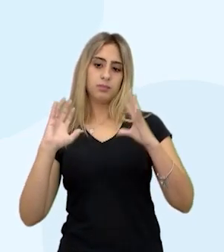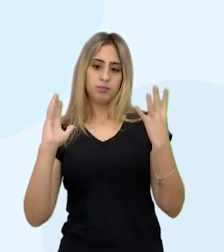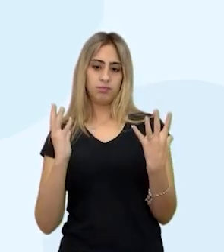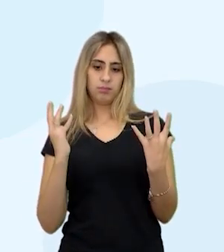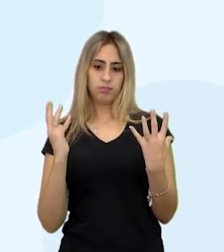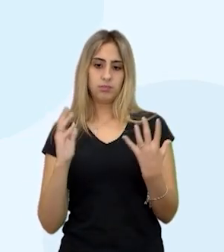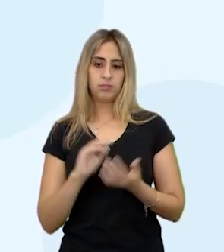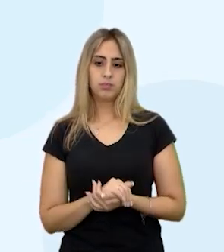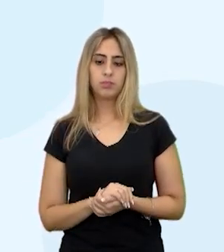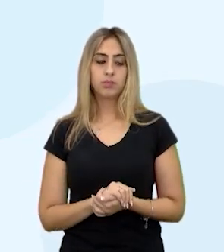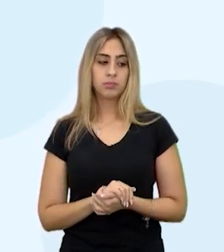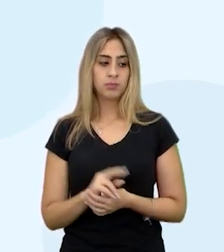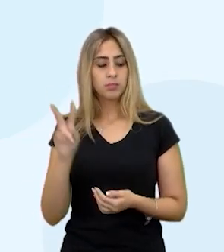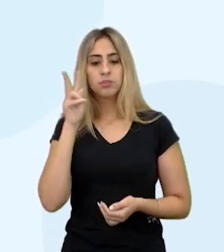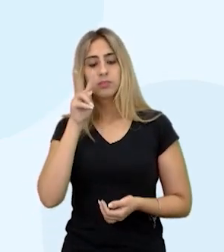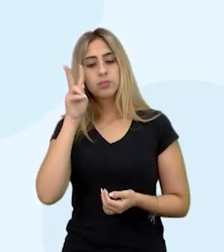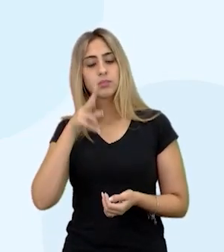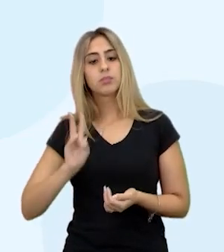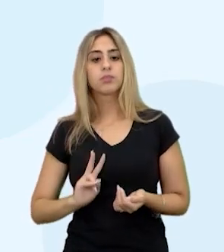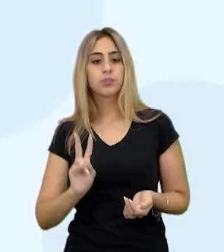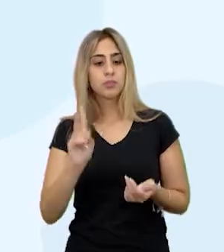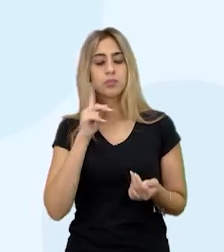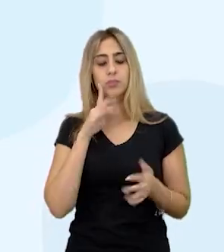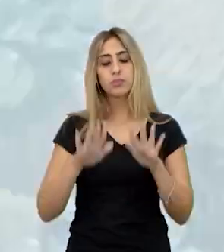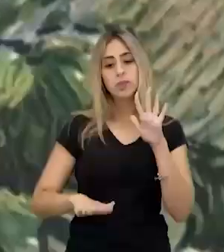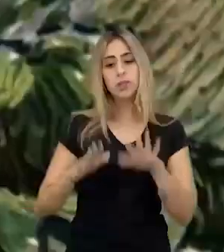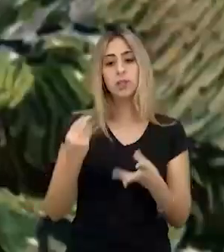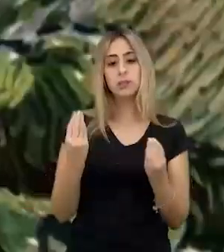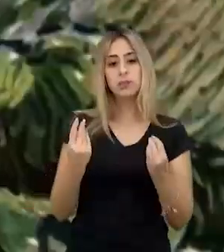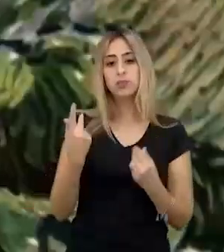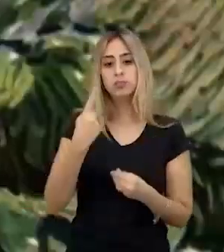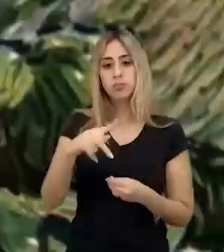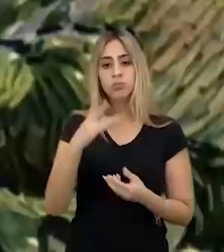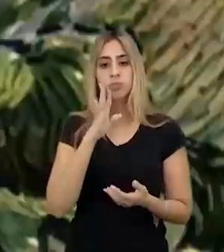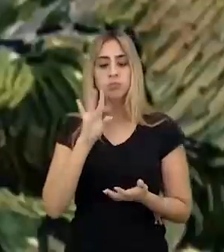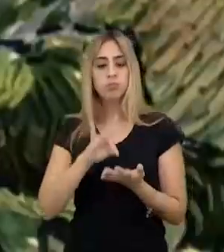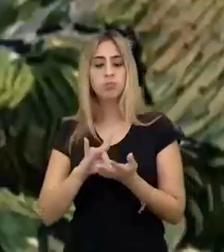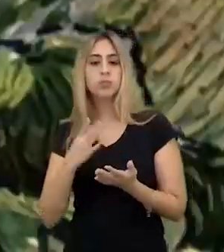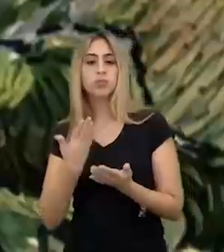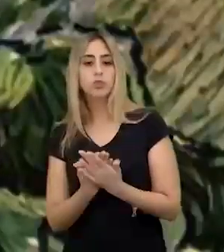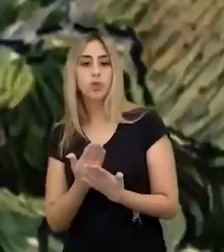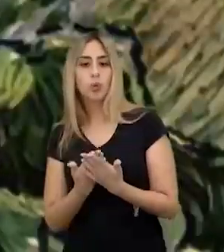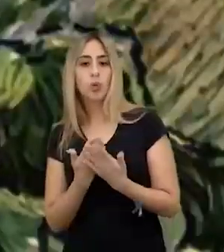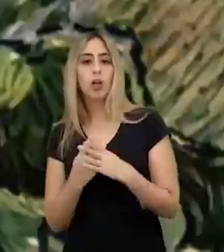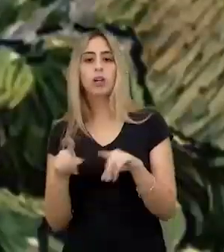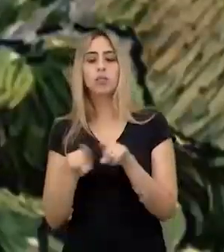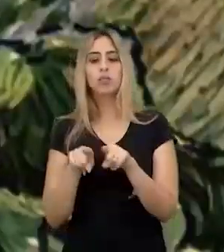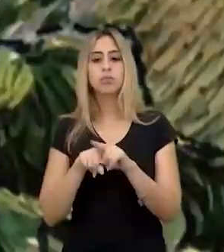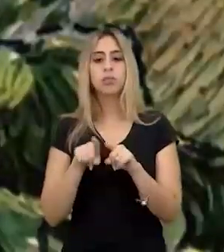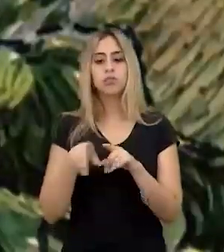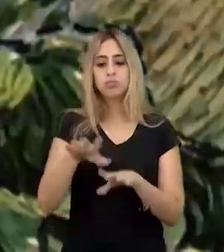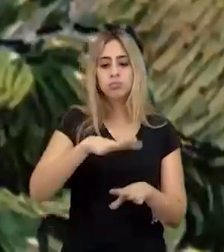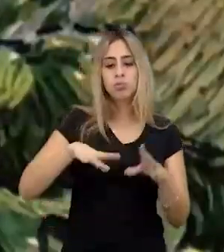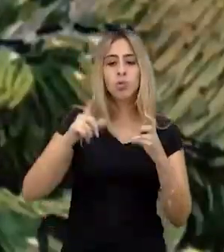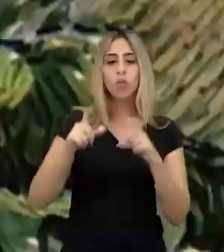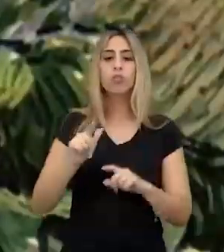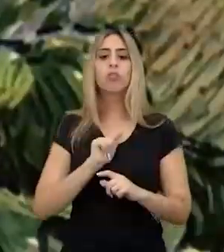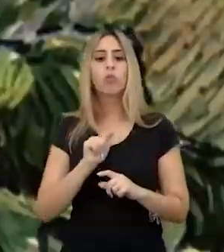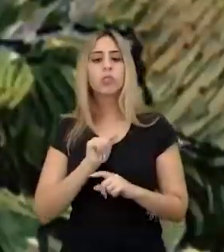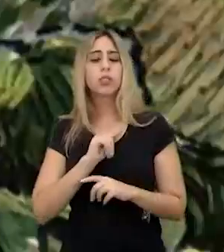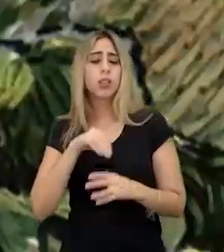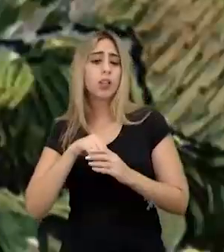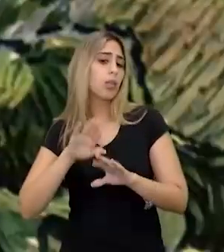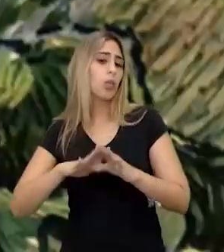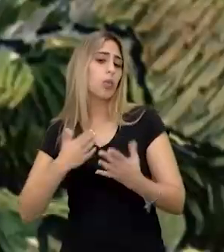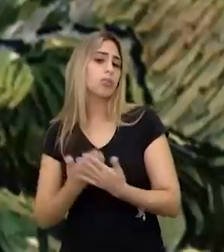aconteça. Lembrando sempre que depende muito da sua realidade escolar, né, da comunidade, o que você tem de recurso. Pode